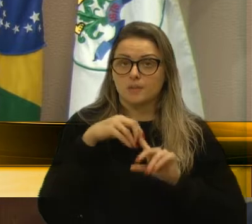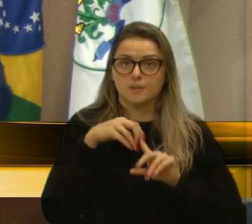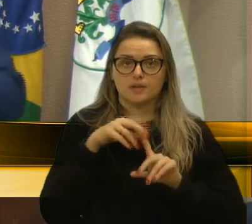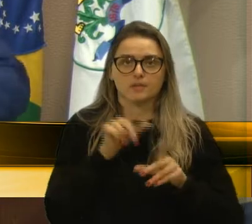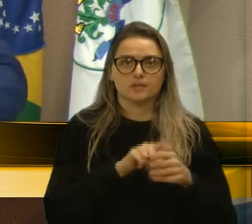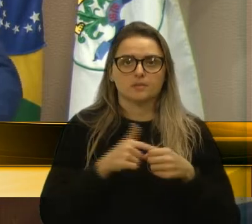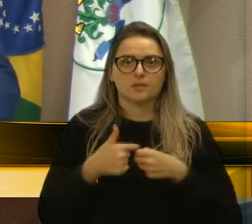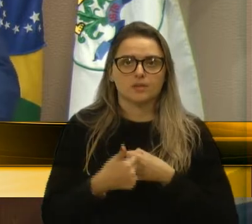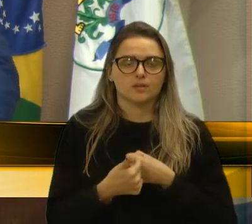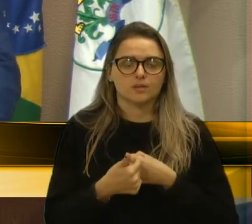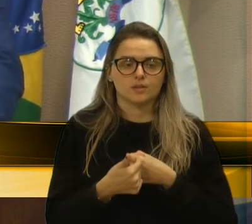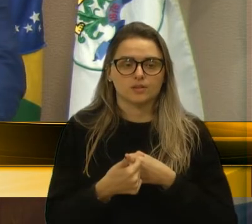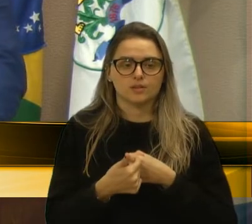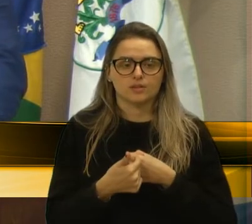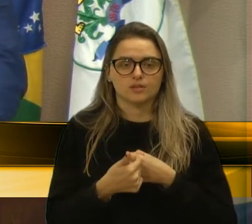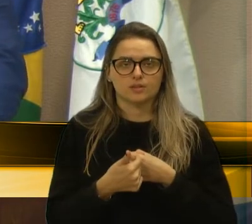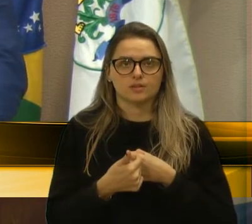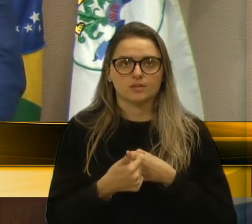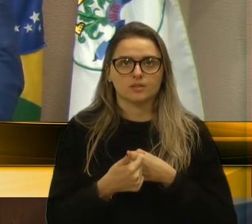região,